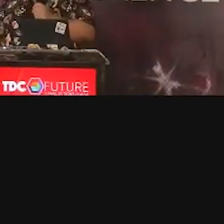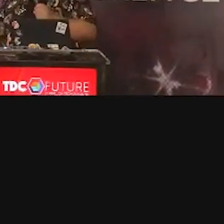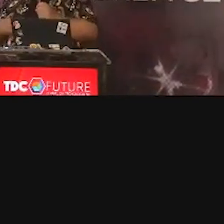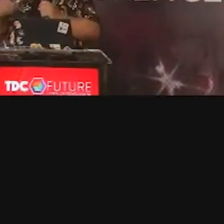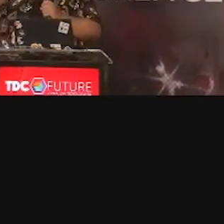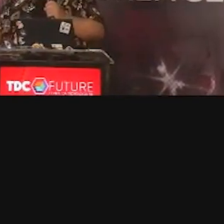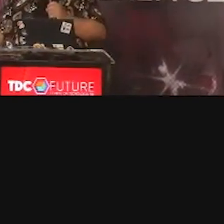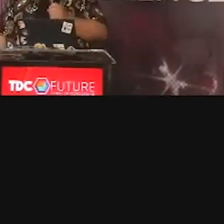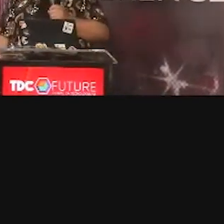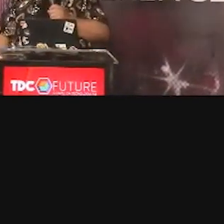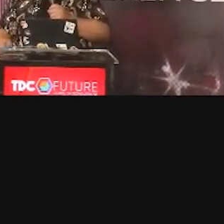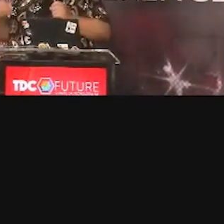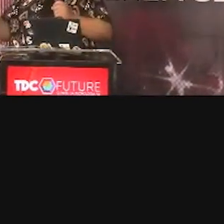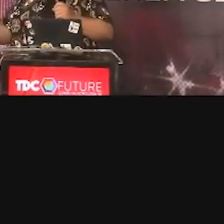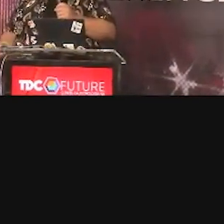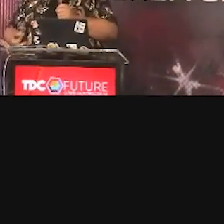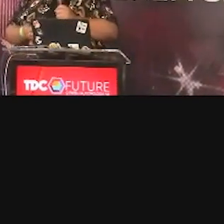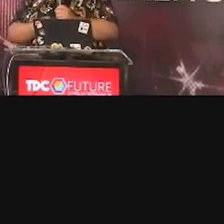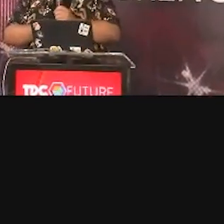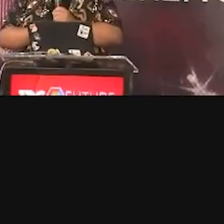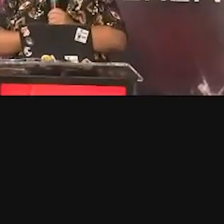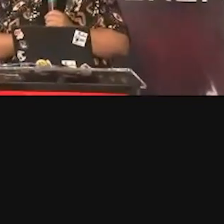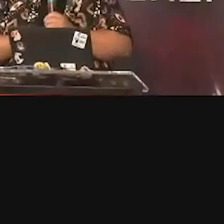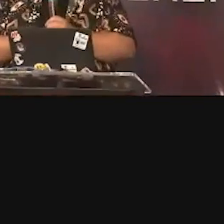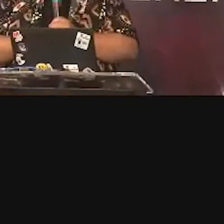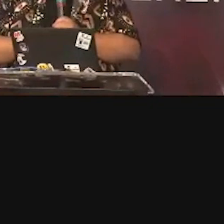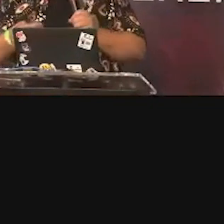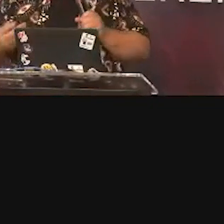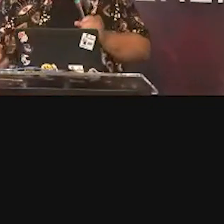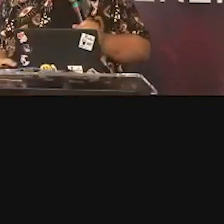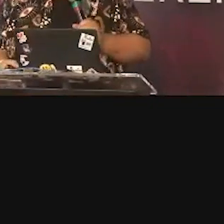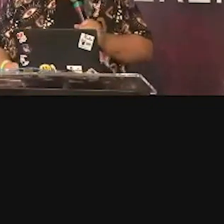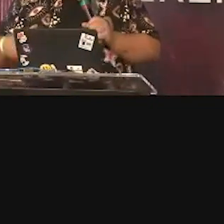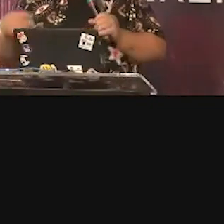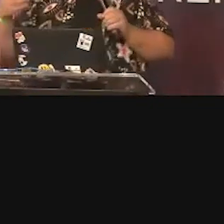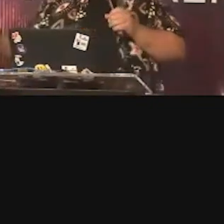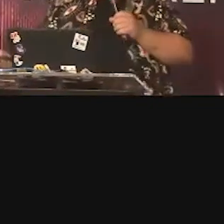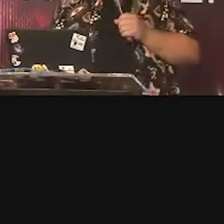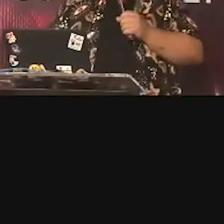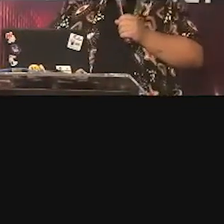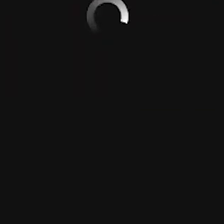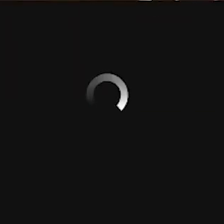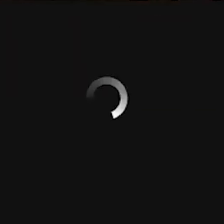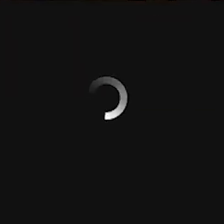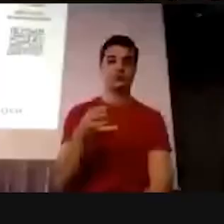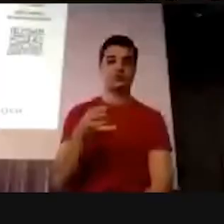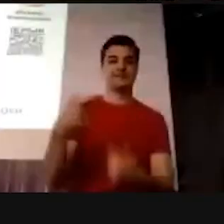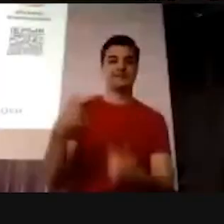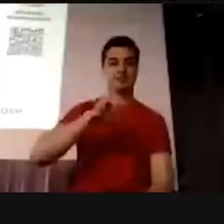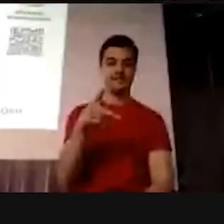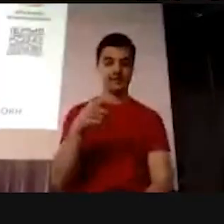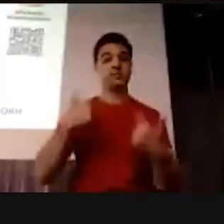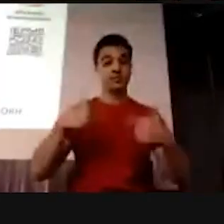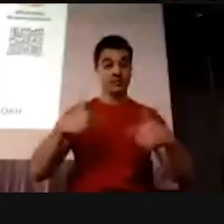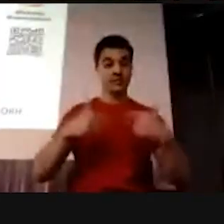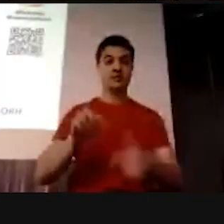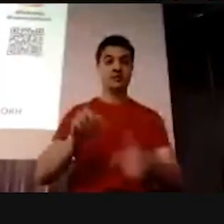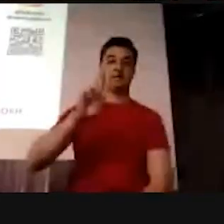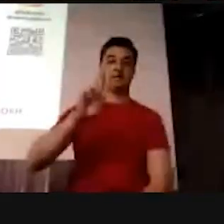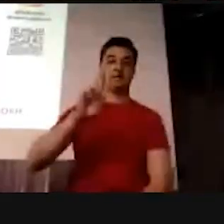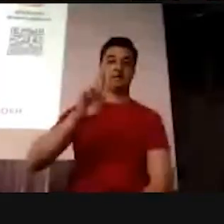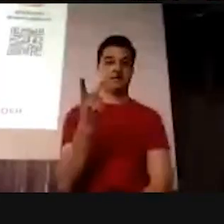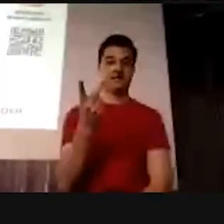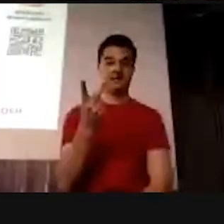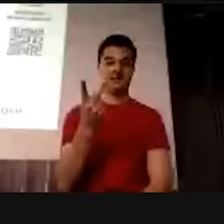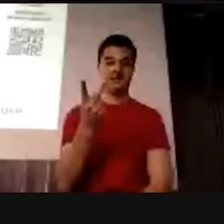chama de JP, então fiquem bastante à vontade para chamar de JP. Eu sou de RH, então eu trabalhei um pouco